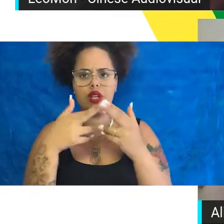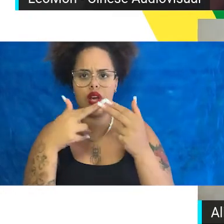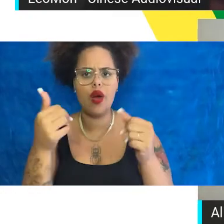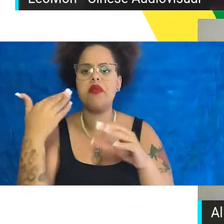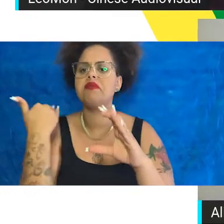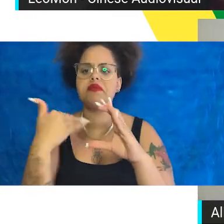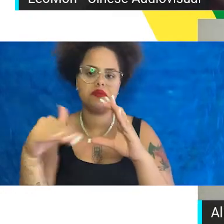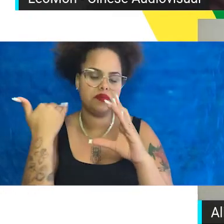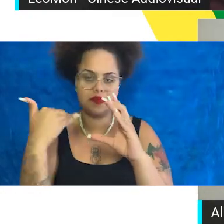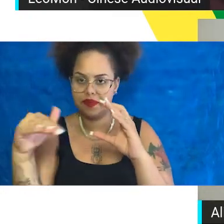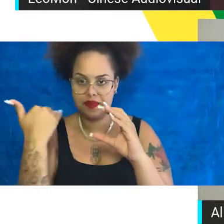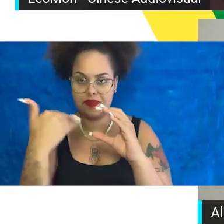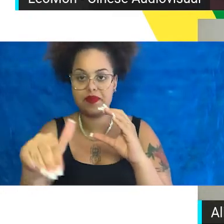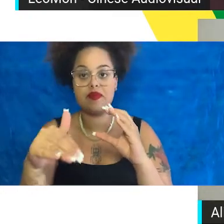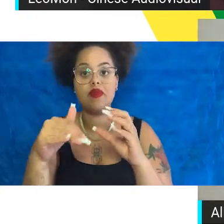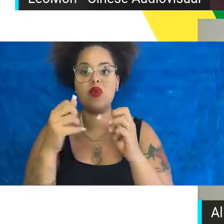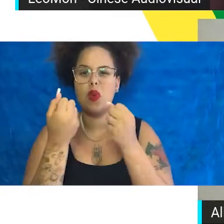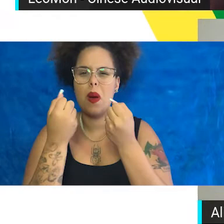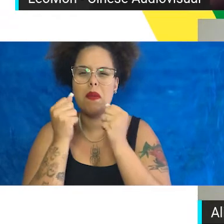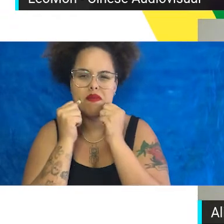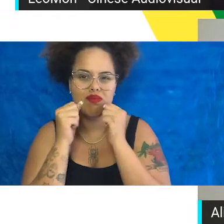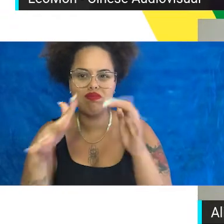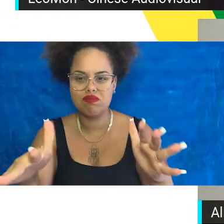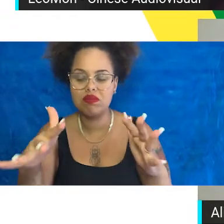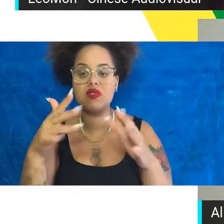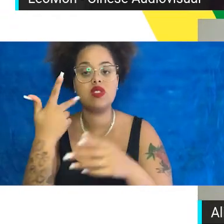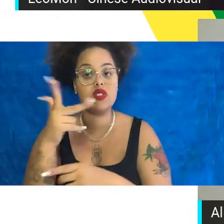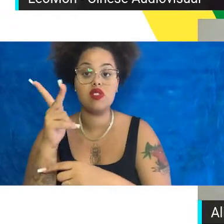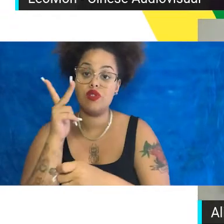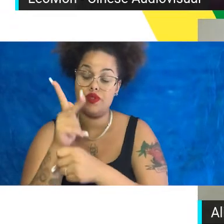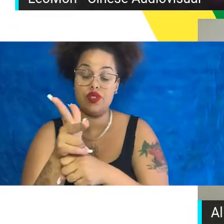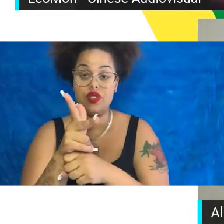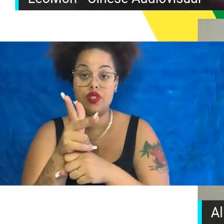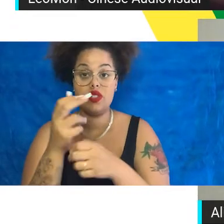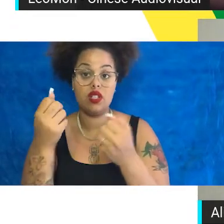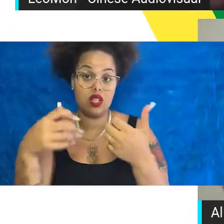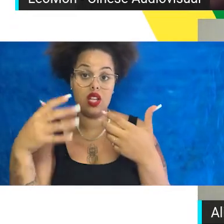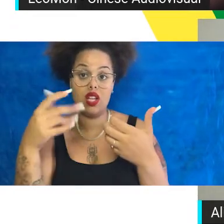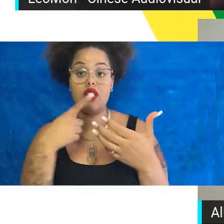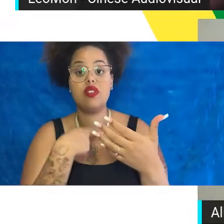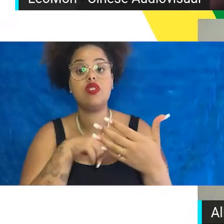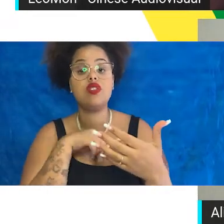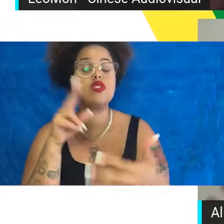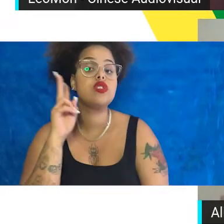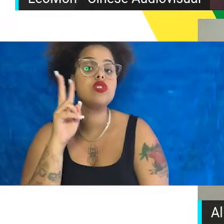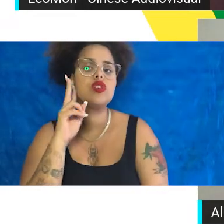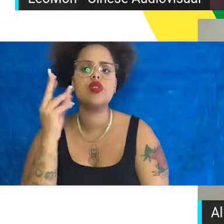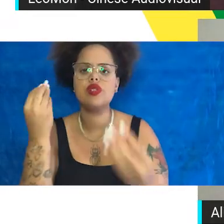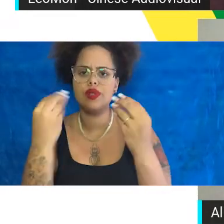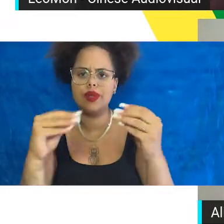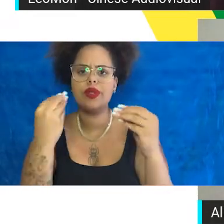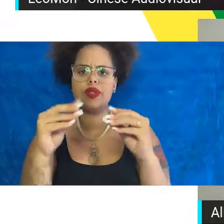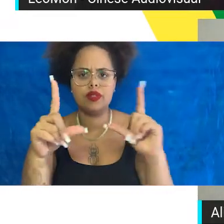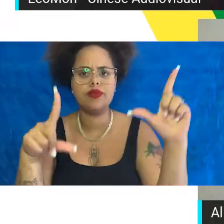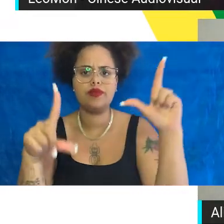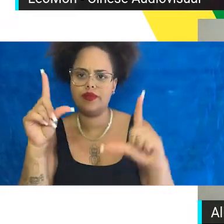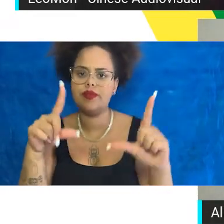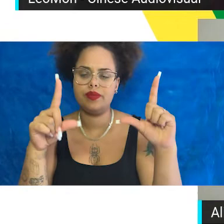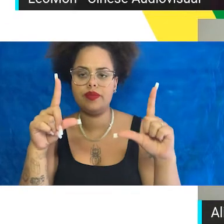uma mensagem, né? Com o seu vídeo aí, para a gente estar narrando, né, as nossas histórias, colocando isso nas